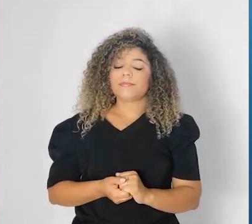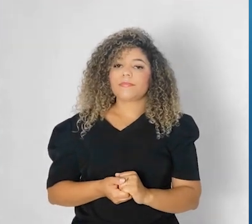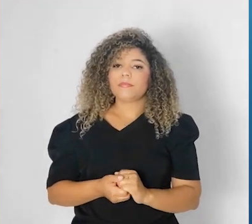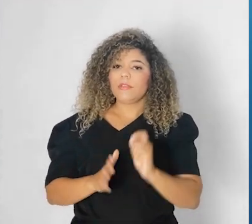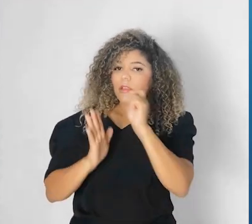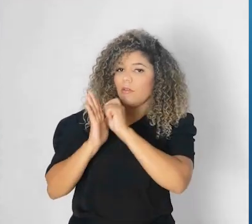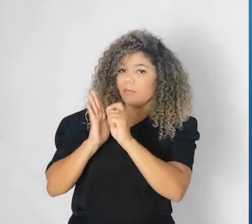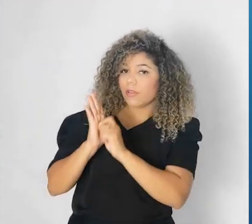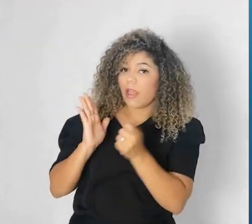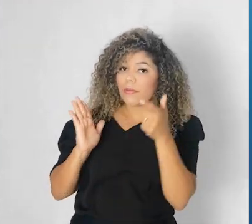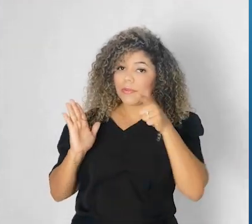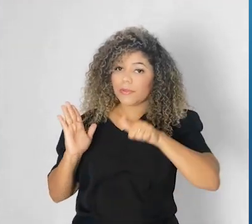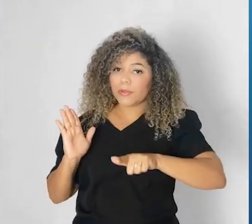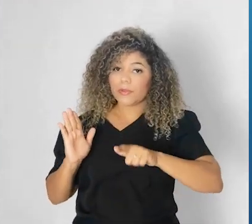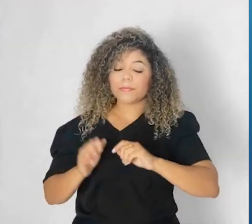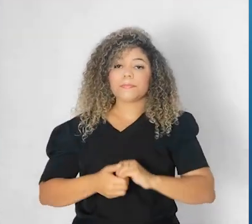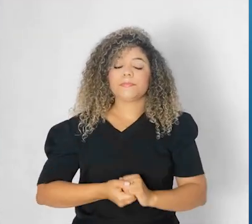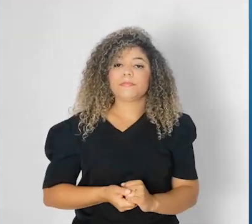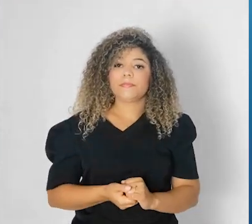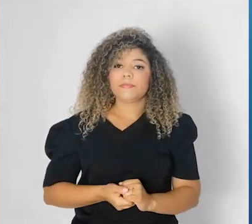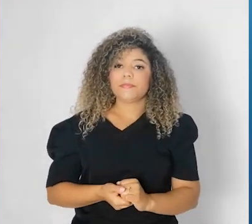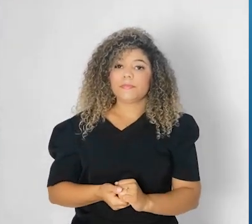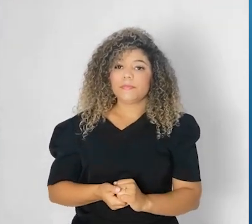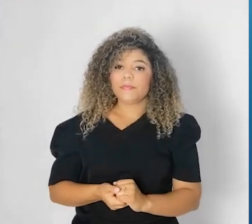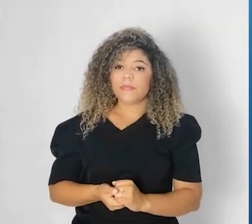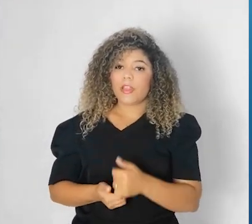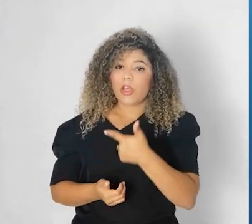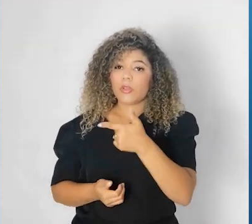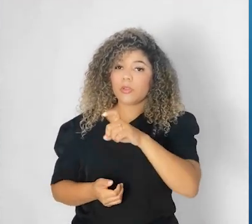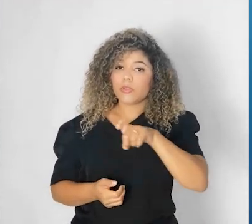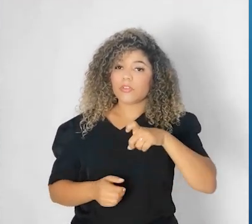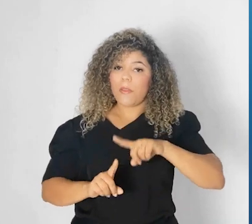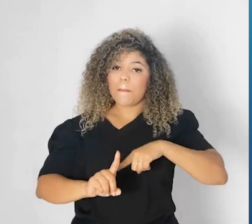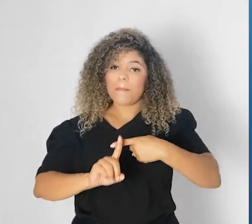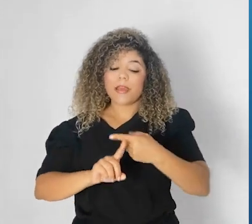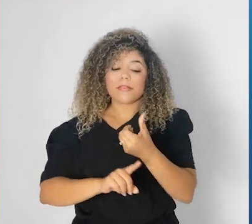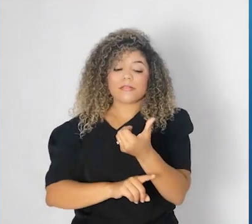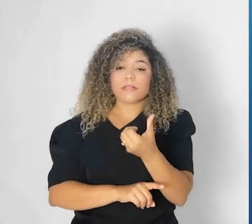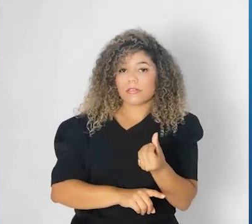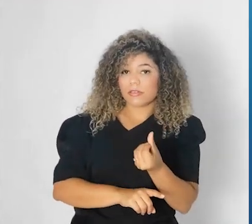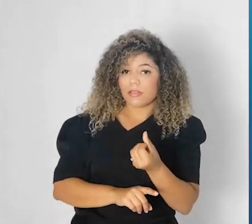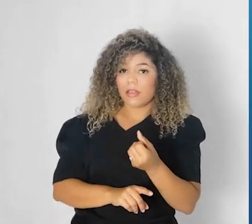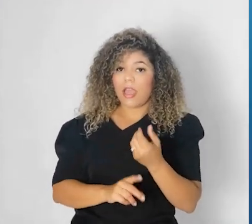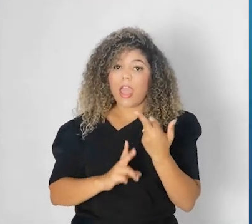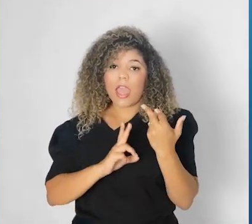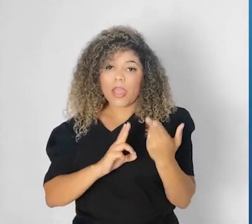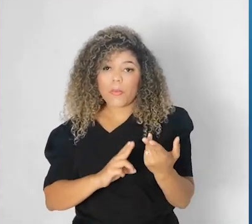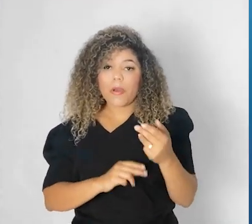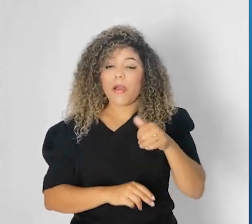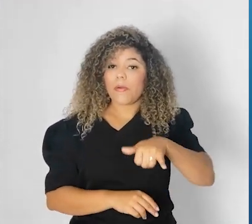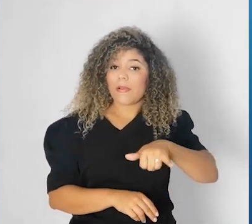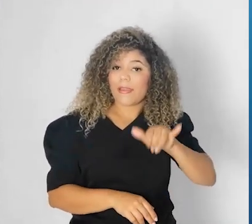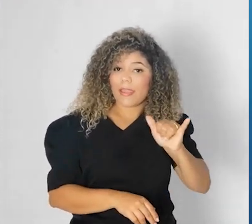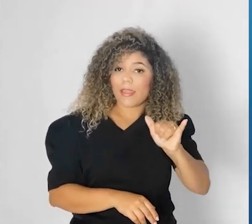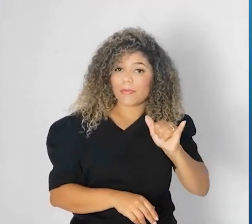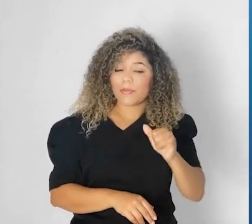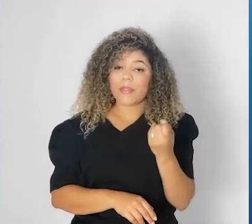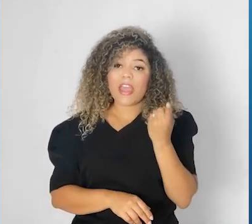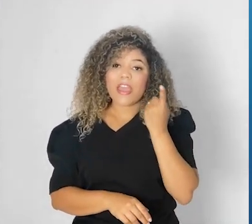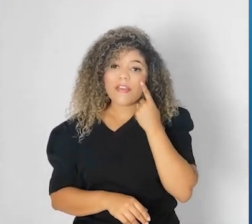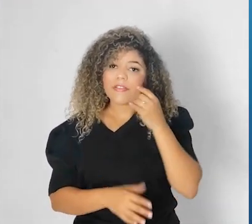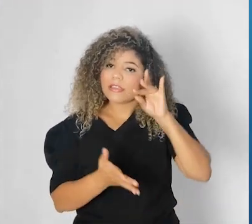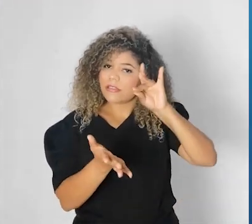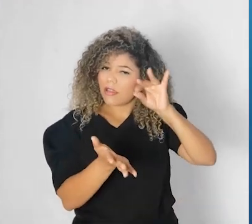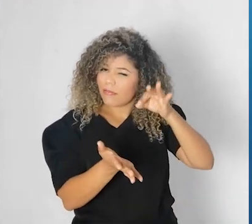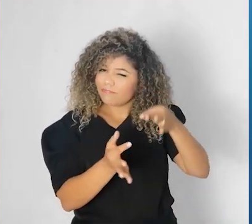2x mais 16 igual a y. E aí vamos verificar se isso é